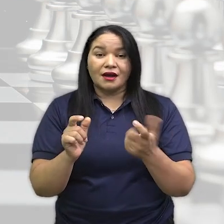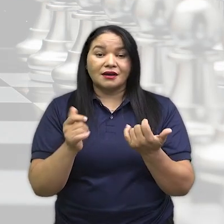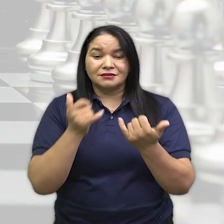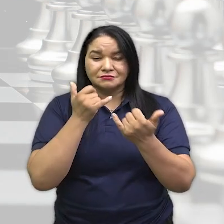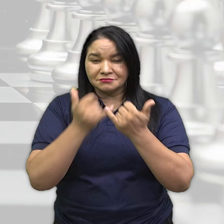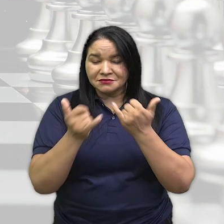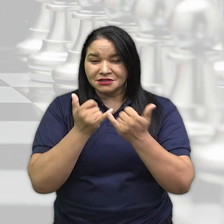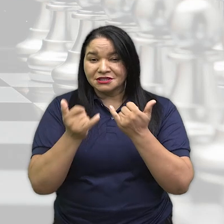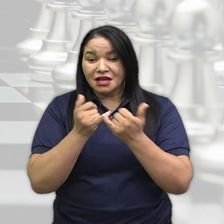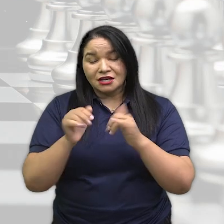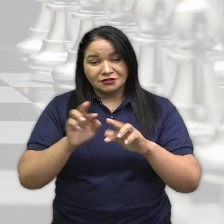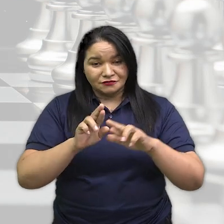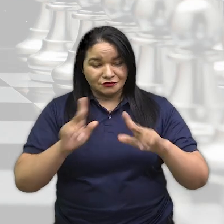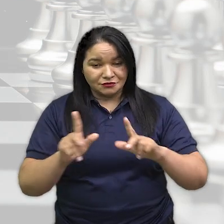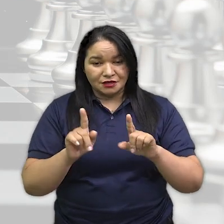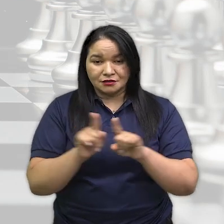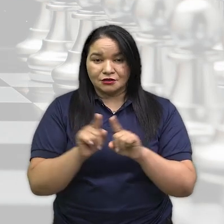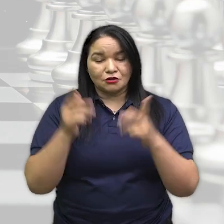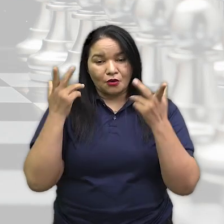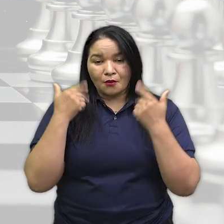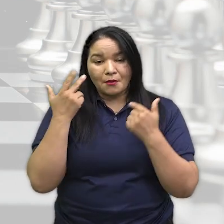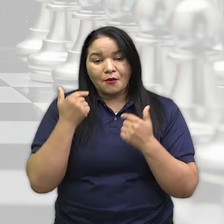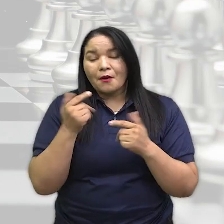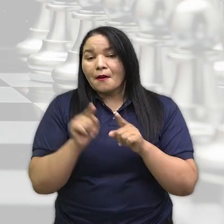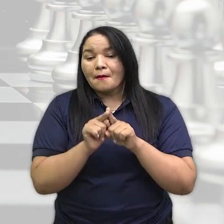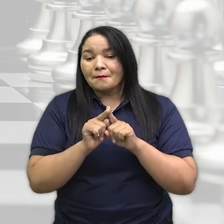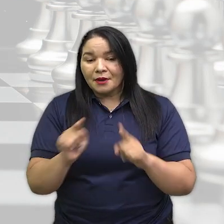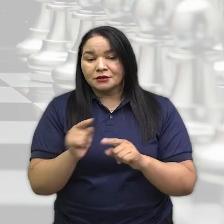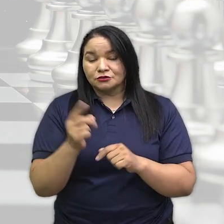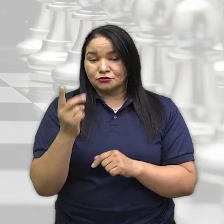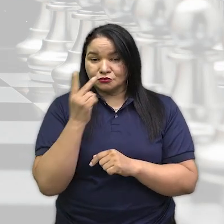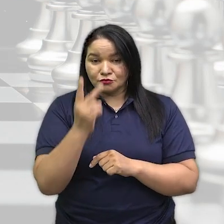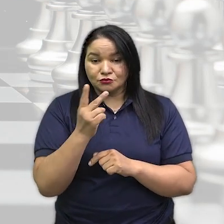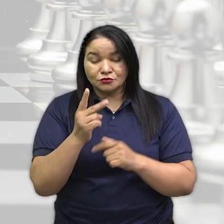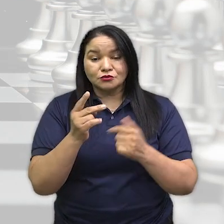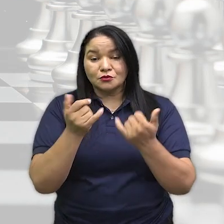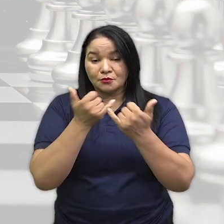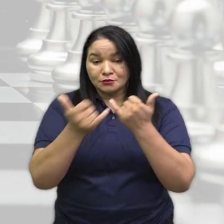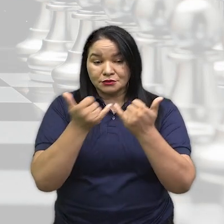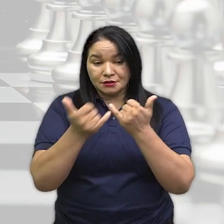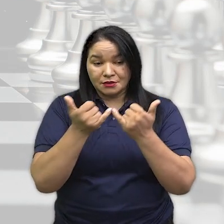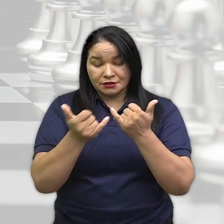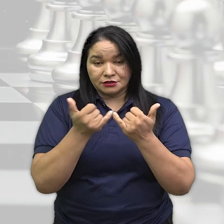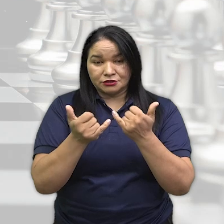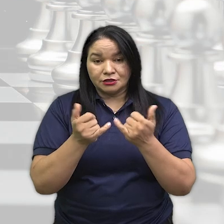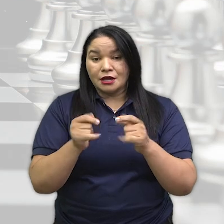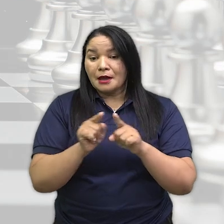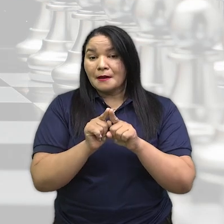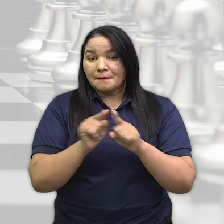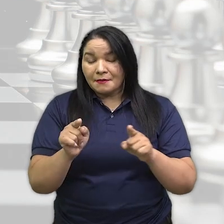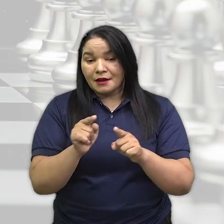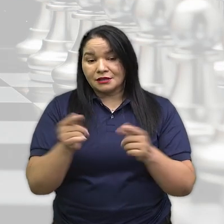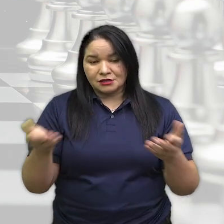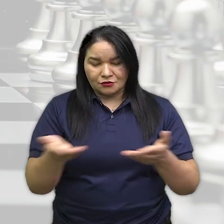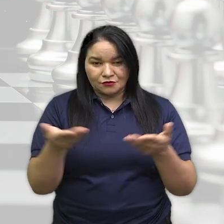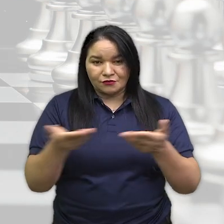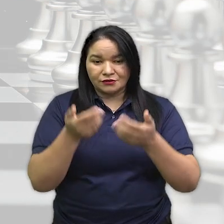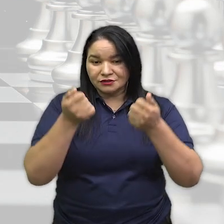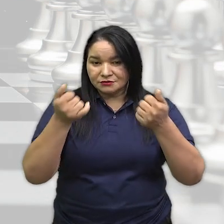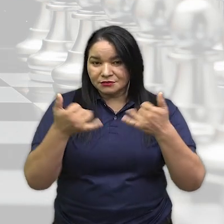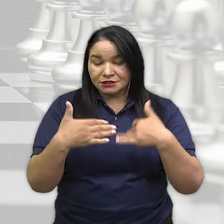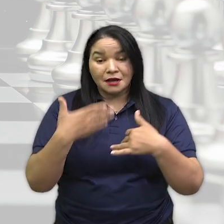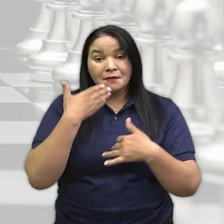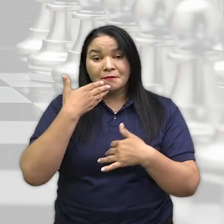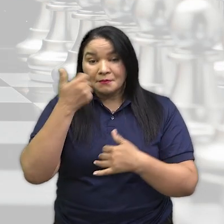e geopolítica. Isso é normal, até porque os dois conceitos eles estão ali muito próximos, certo? Para melhor entendimento